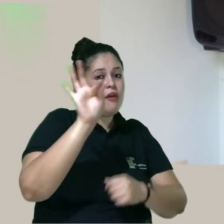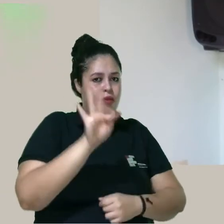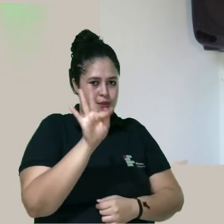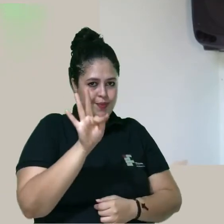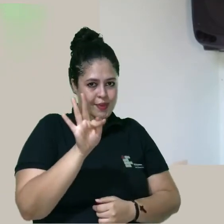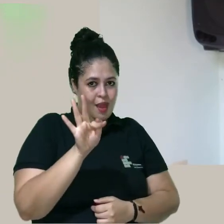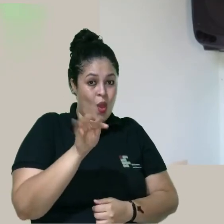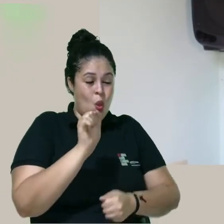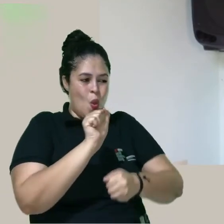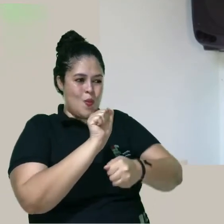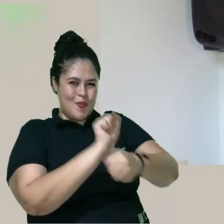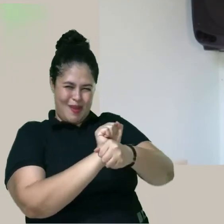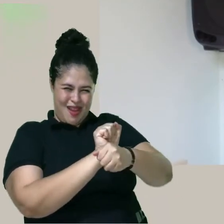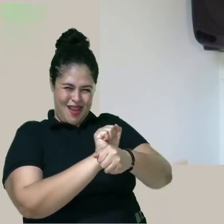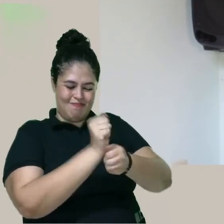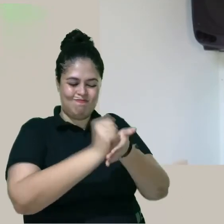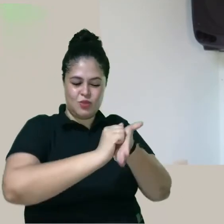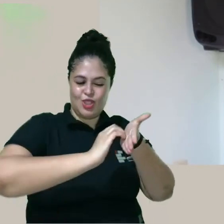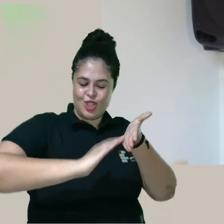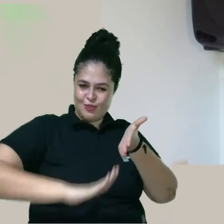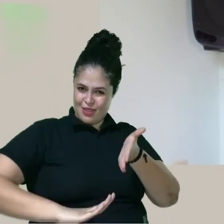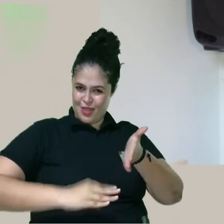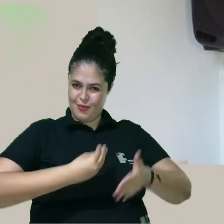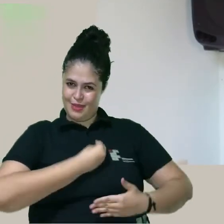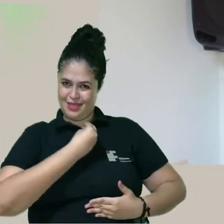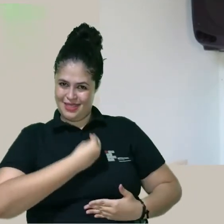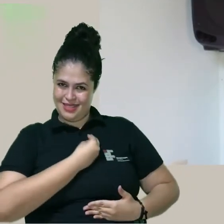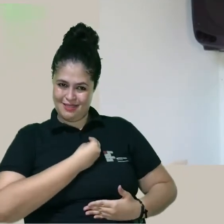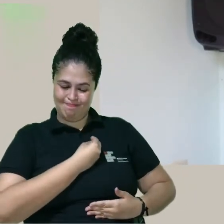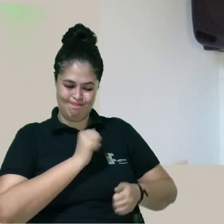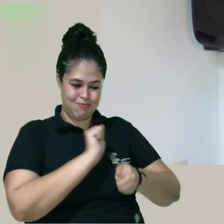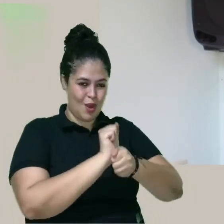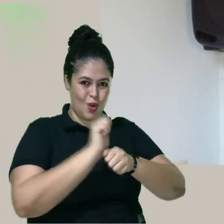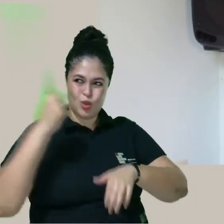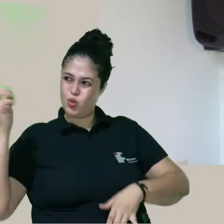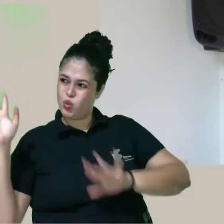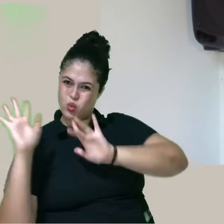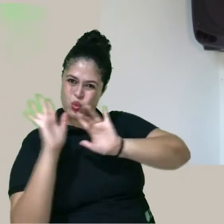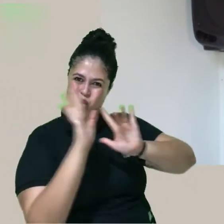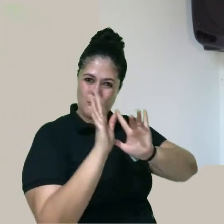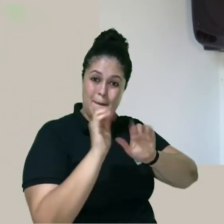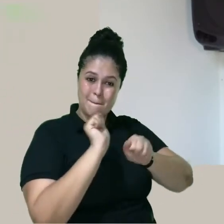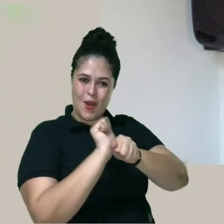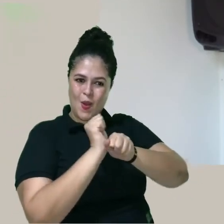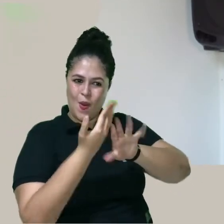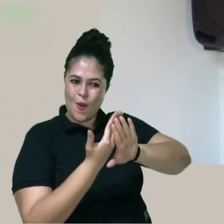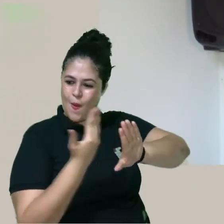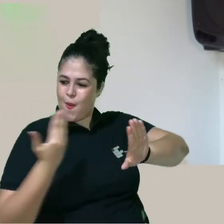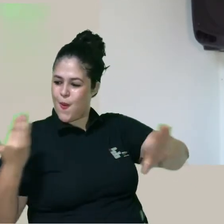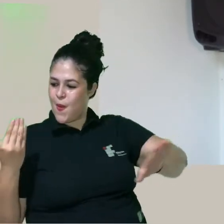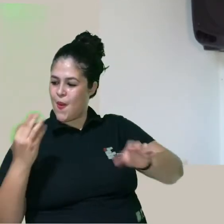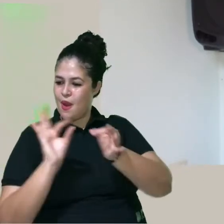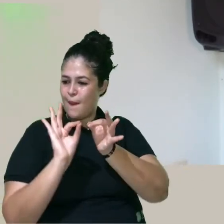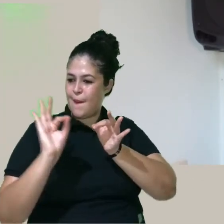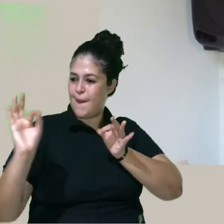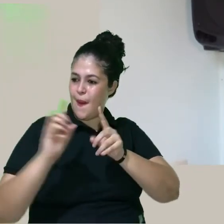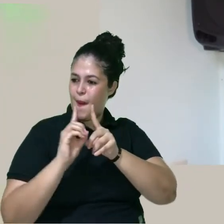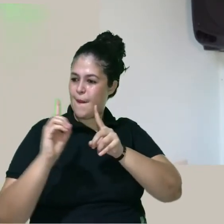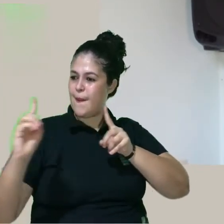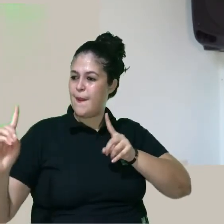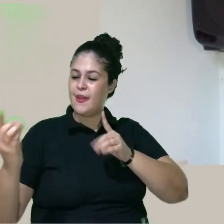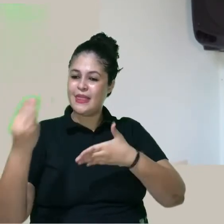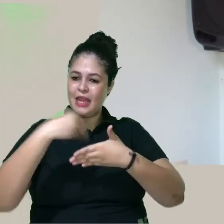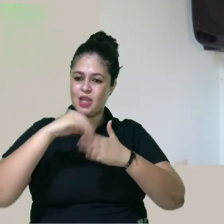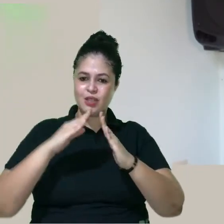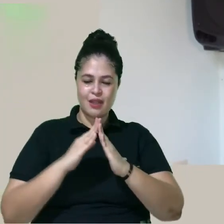o fim temporário das atividades presenciais nas escolas e nas faculdades, as